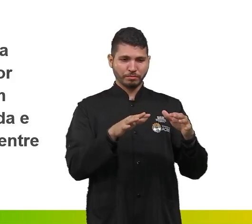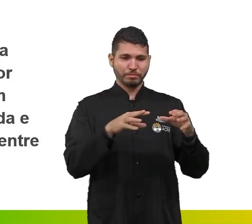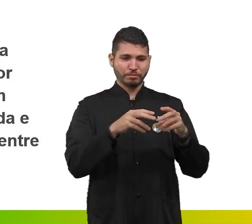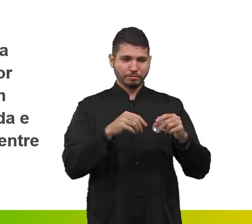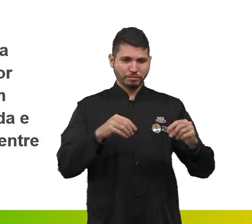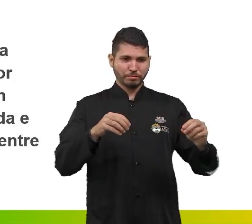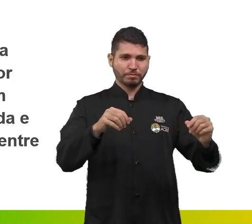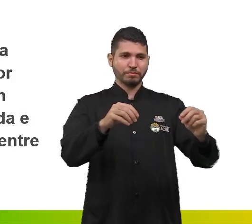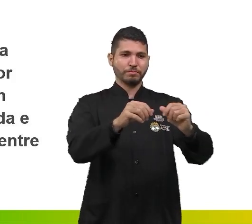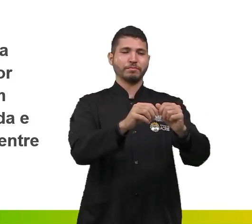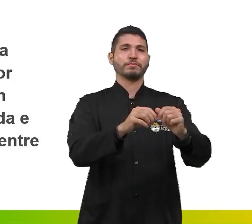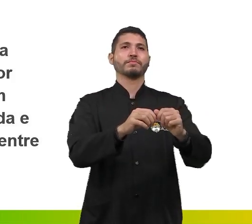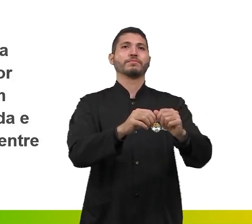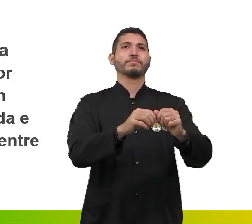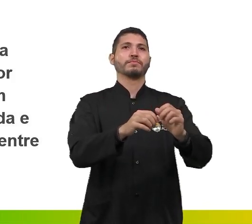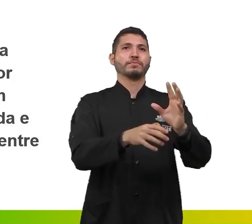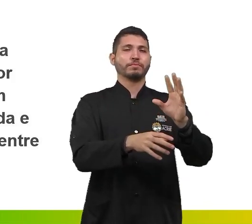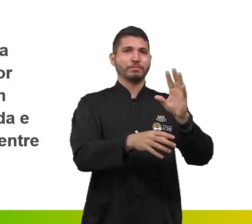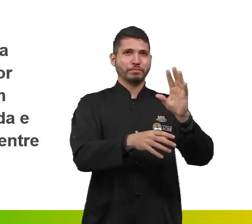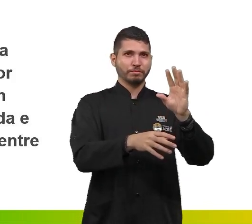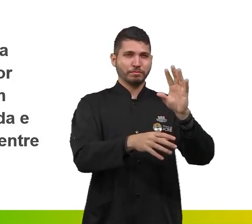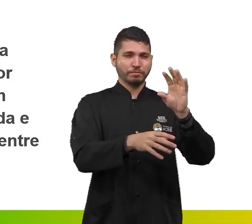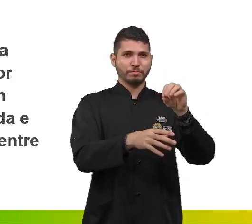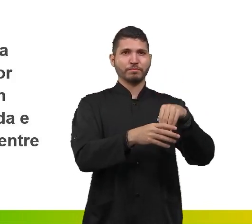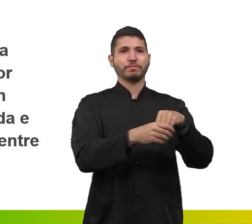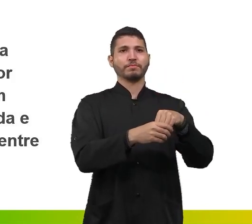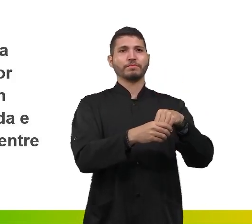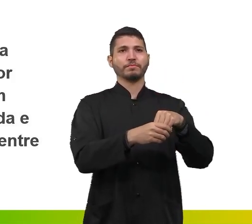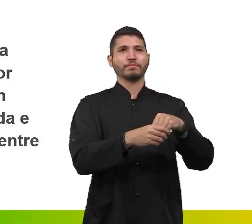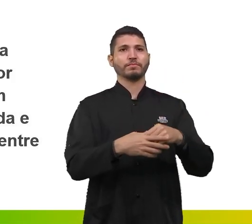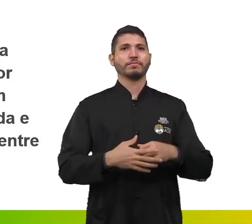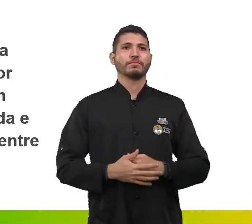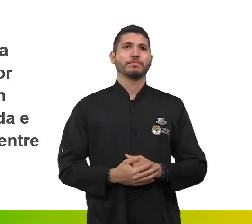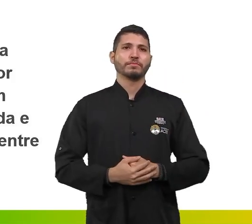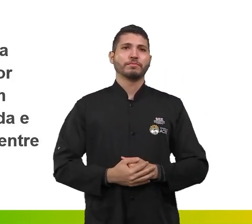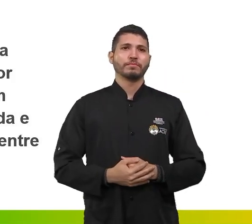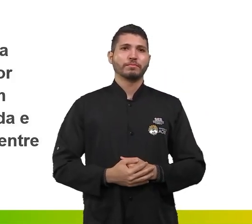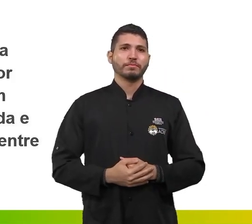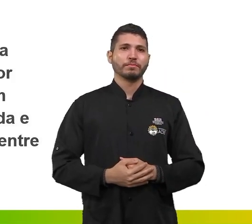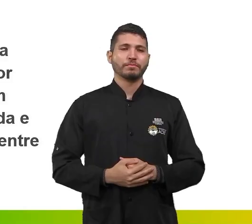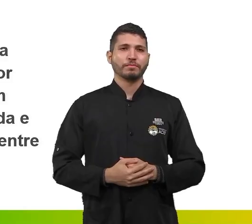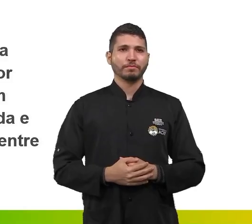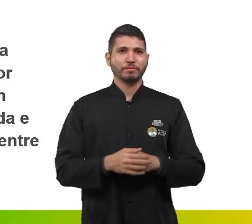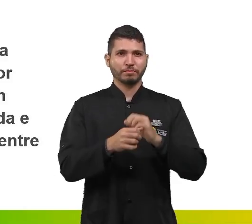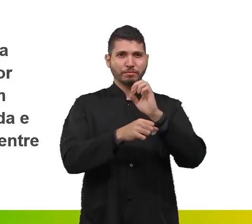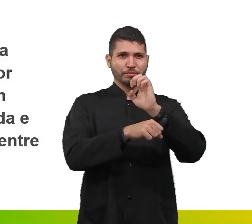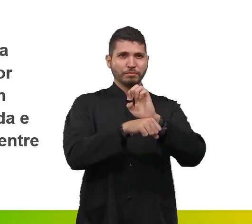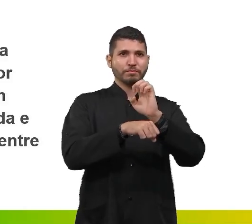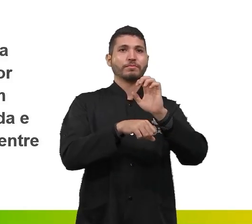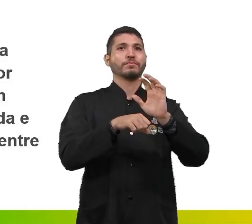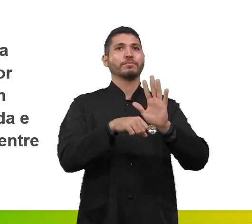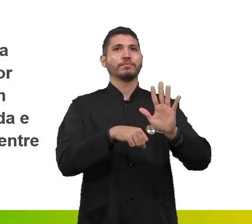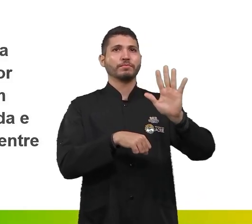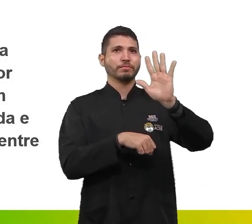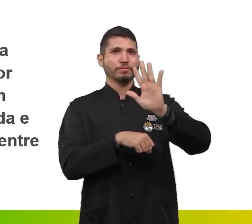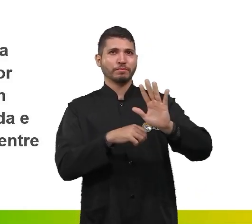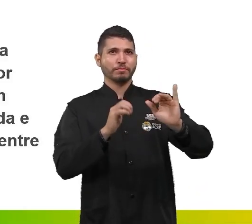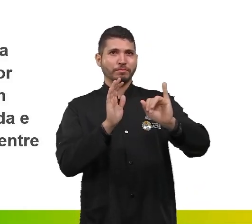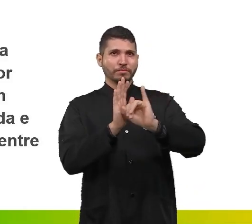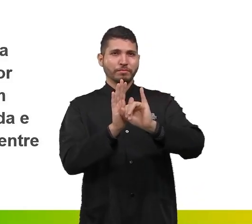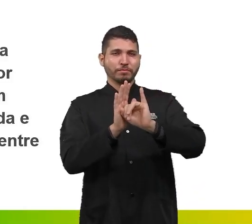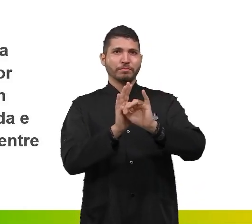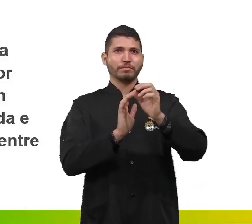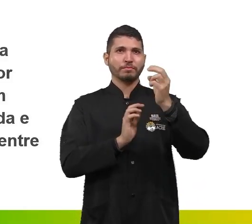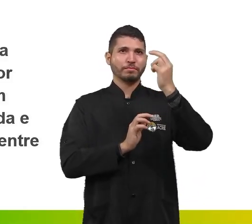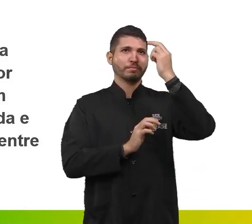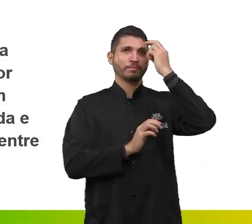reconhecidas. Ou seja, num Estado Nacional, nós temos uma identidade